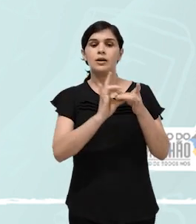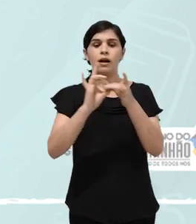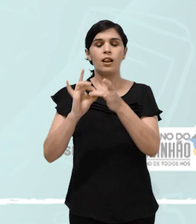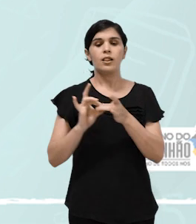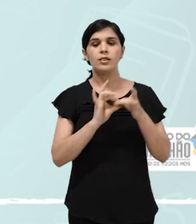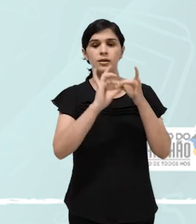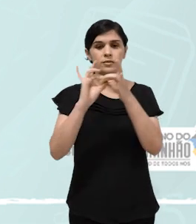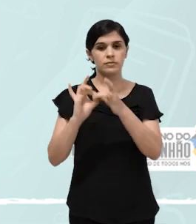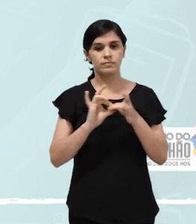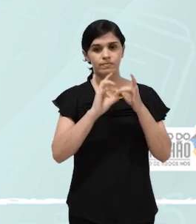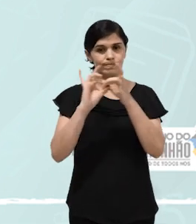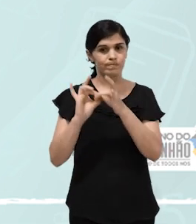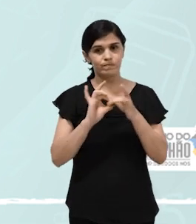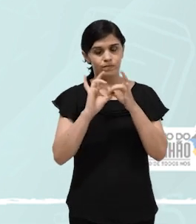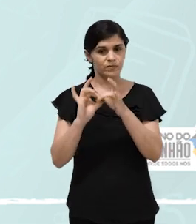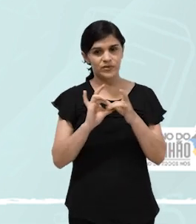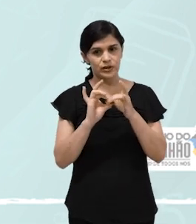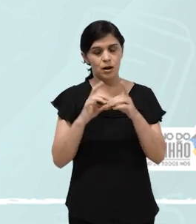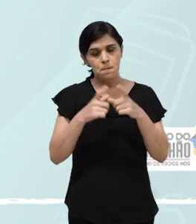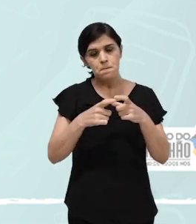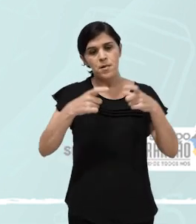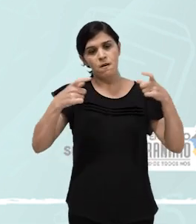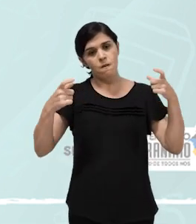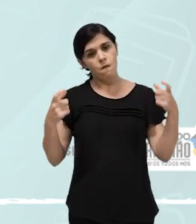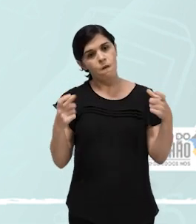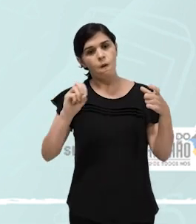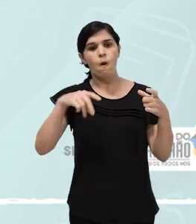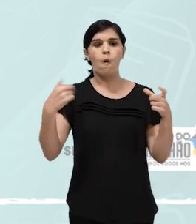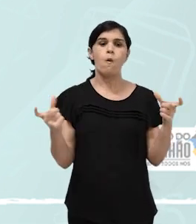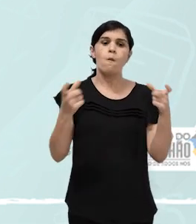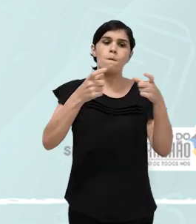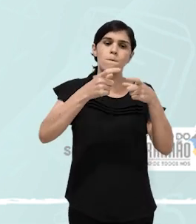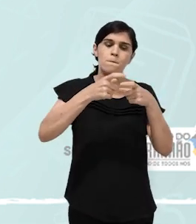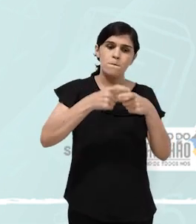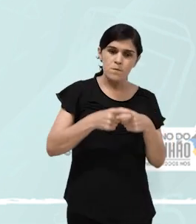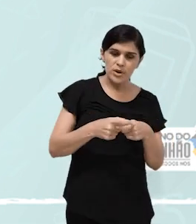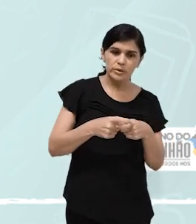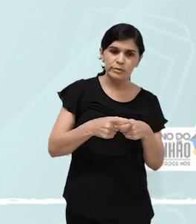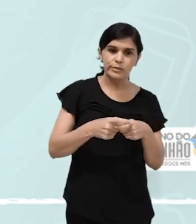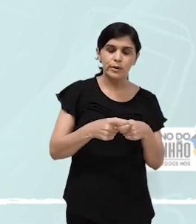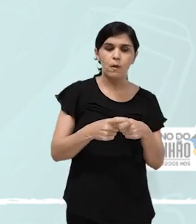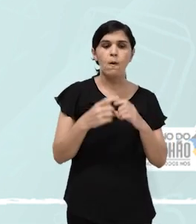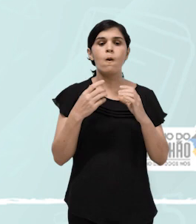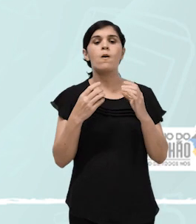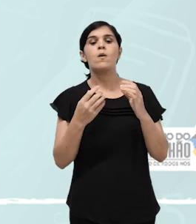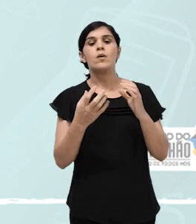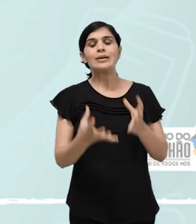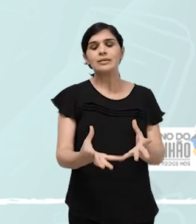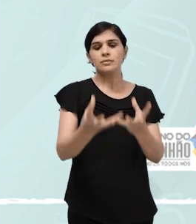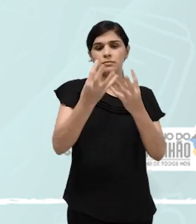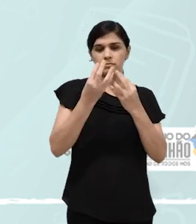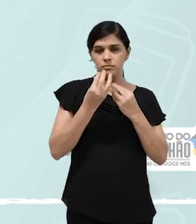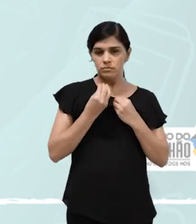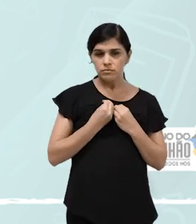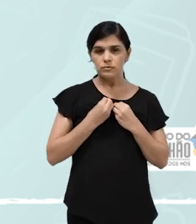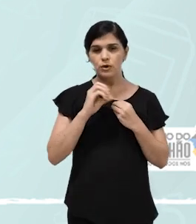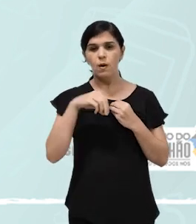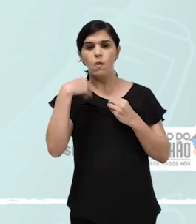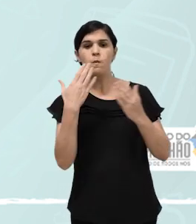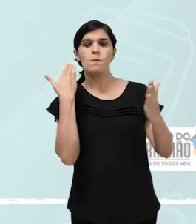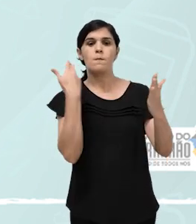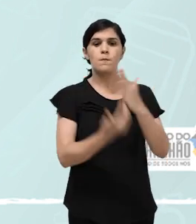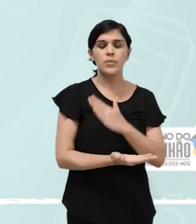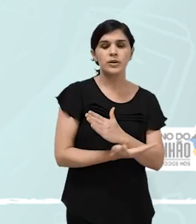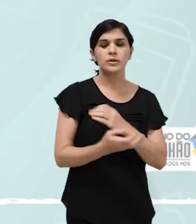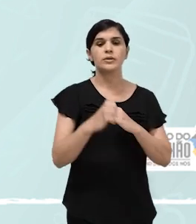sua maior ou menor facilidade em ganhar ou perder elétrons. Assim, os elementos mais